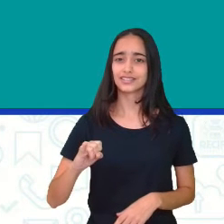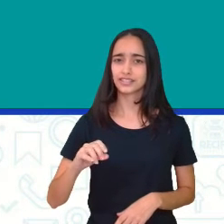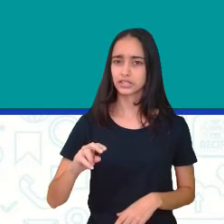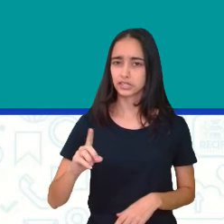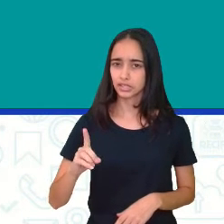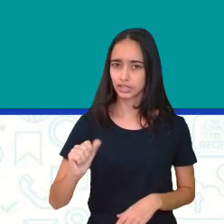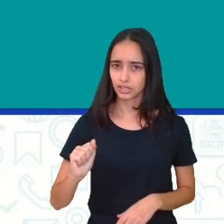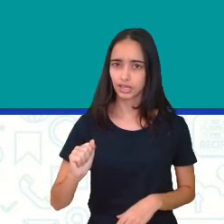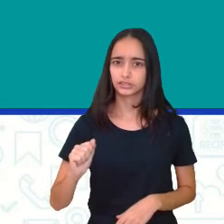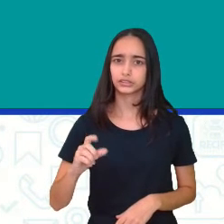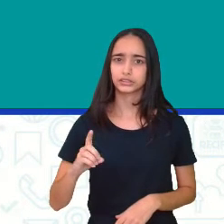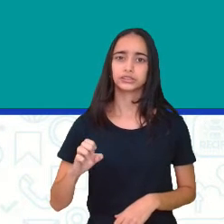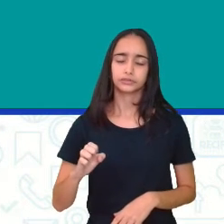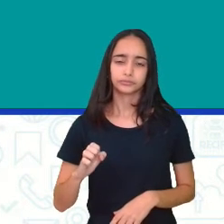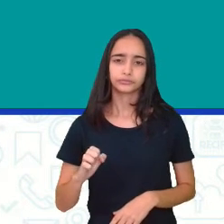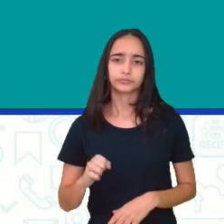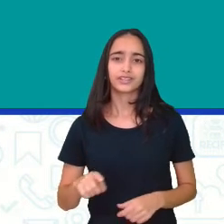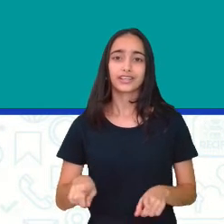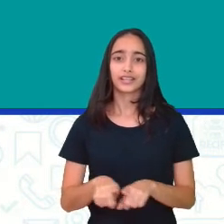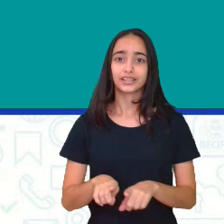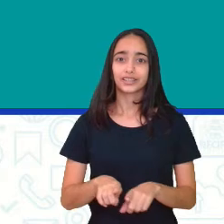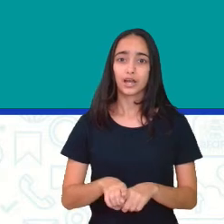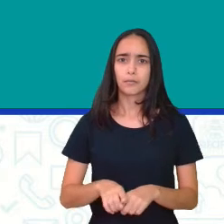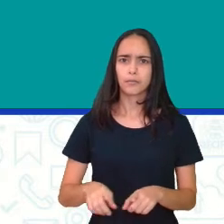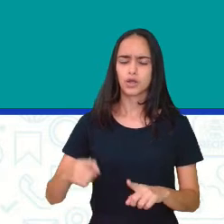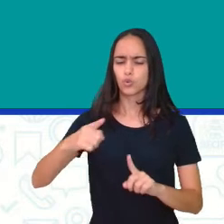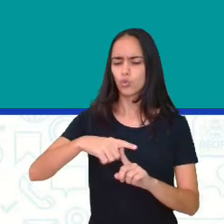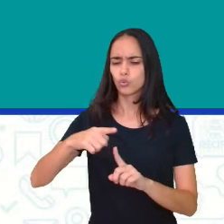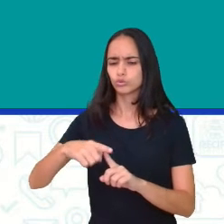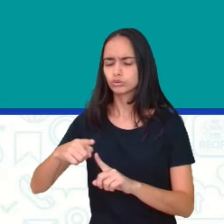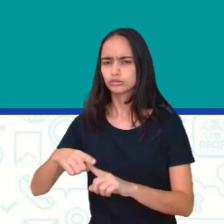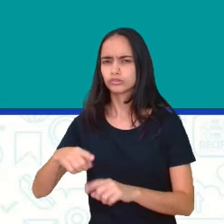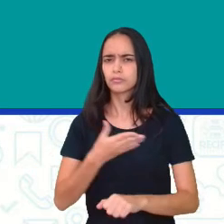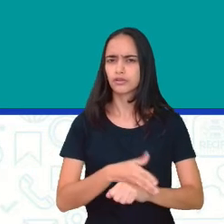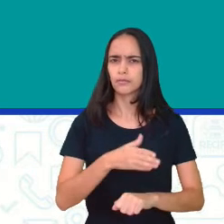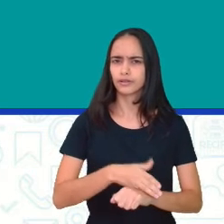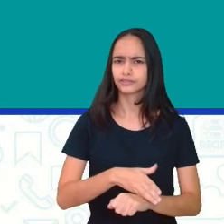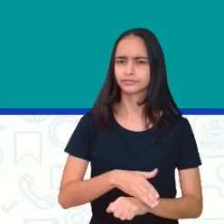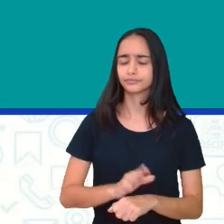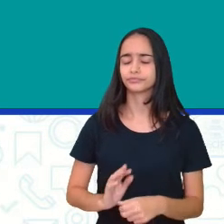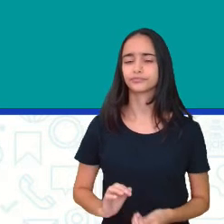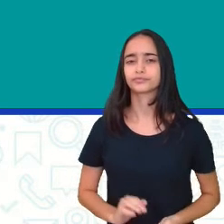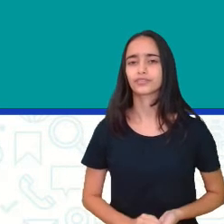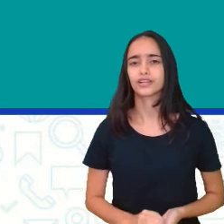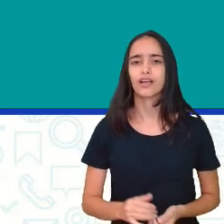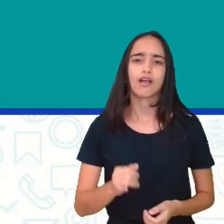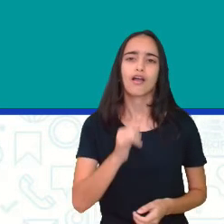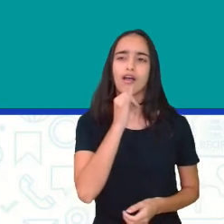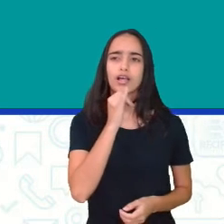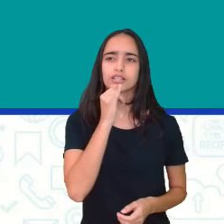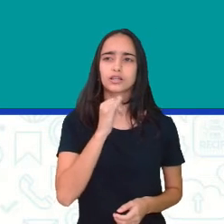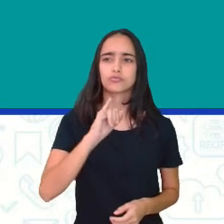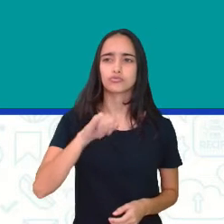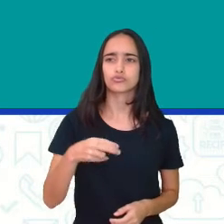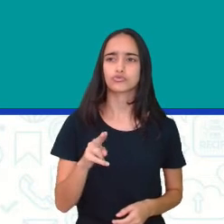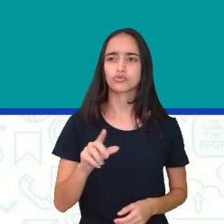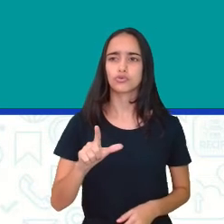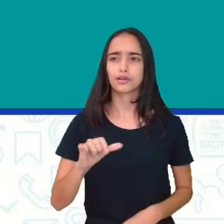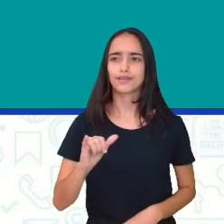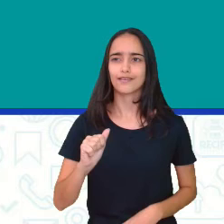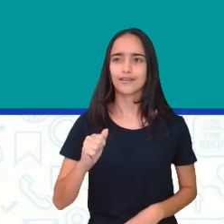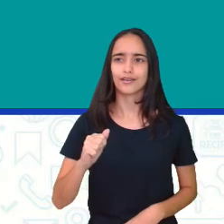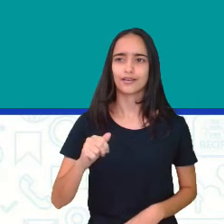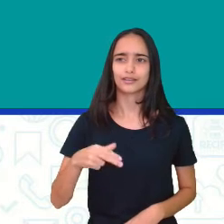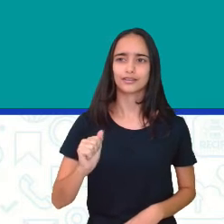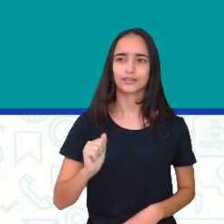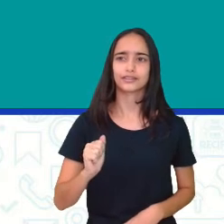de tempo, aí, né, ó, Juliana corre 3 vezes na semana durante